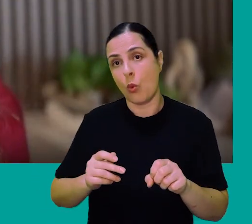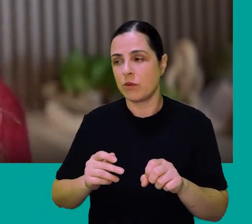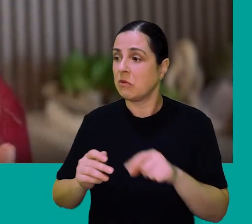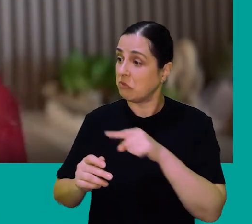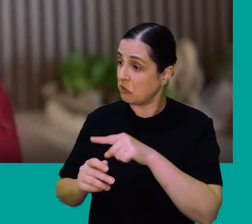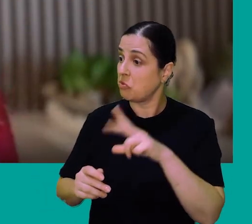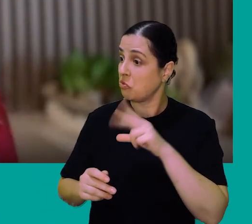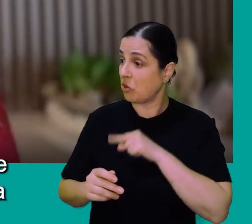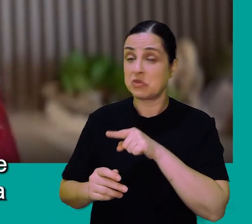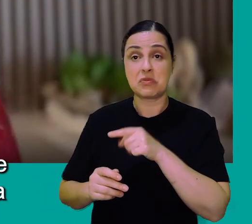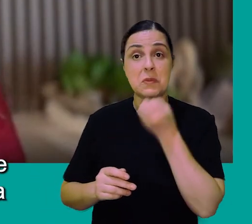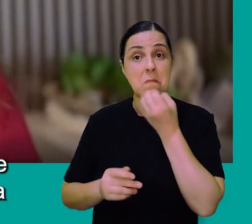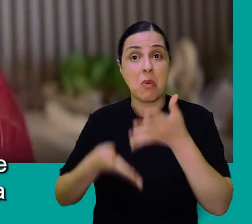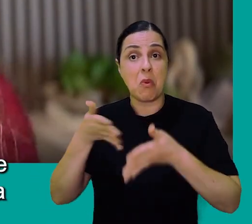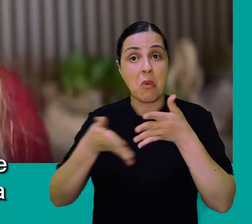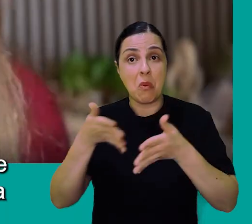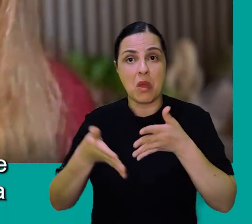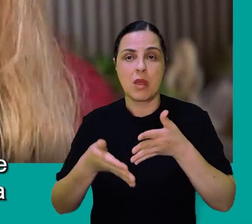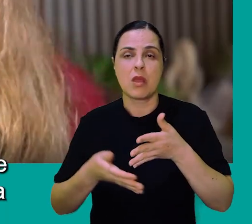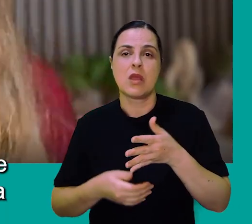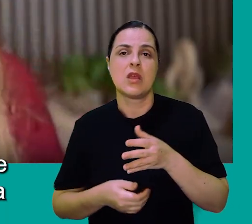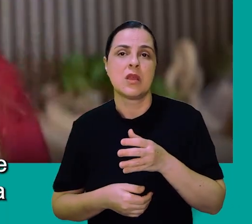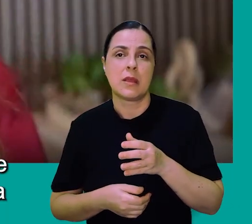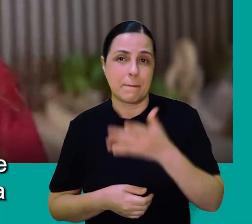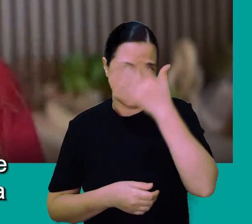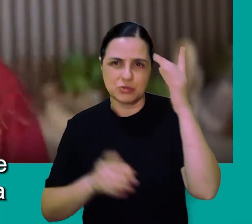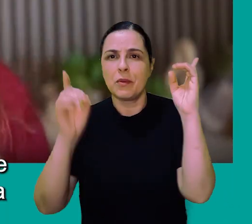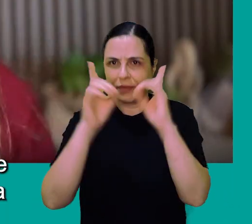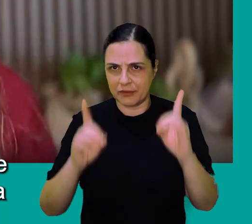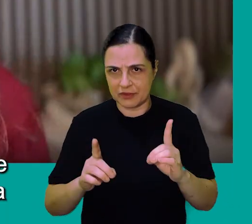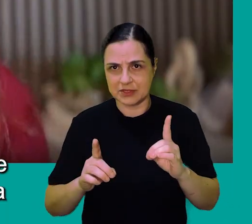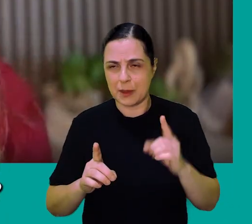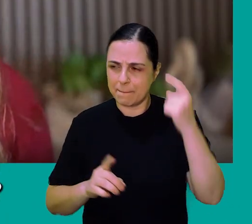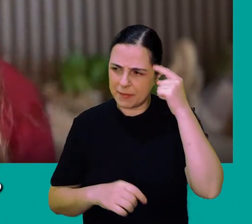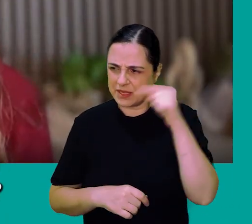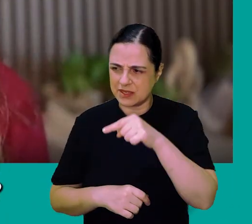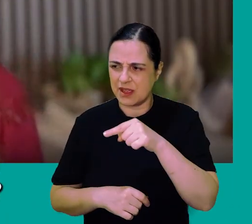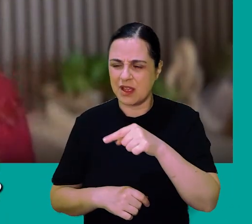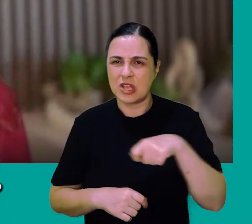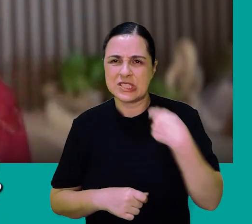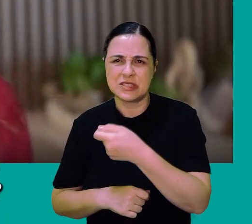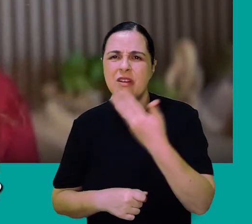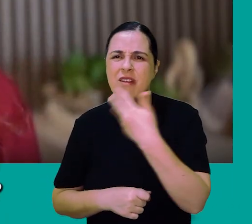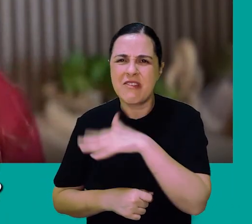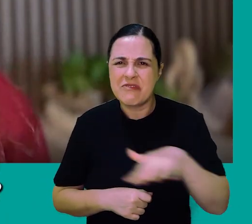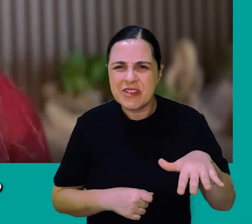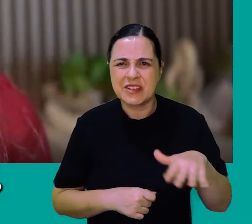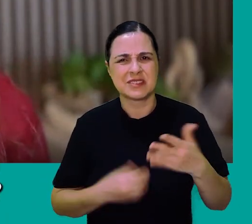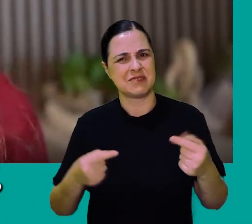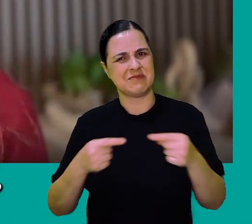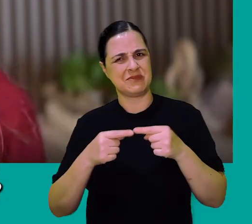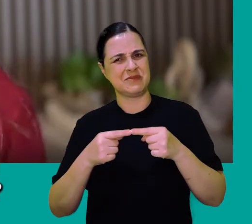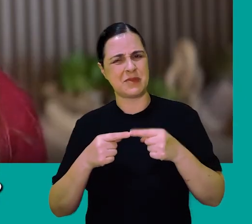então, assim, se é uma pessoa, por exemplo, com deficiência, que normalmente é super infantilizada e todo mundo acha que não tem